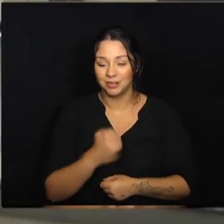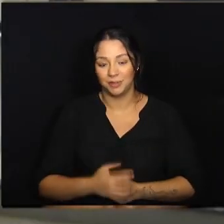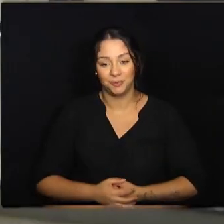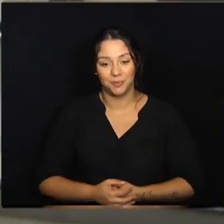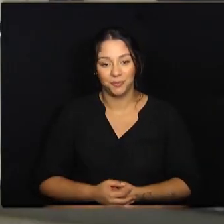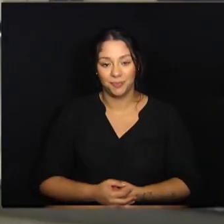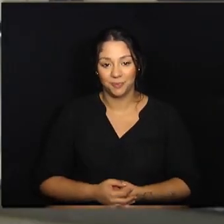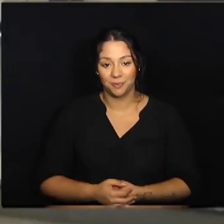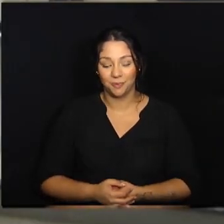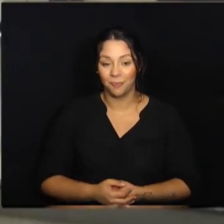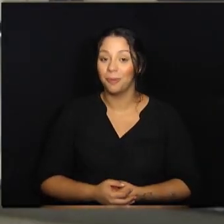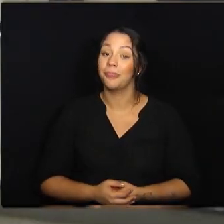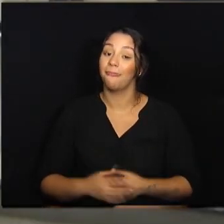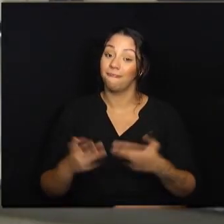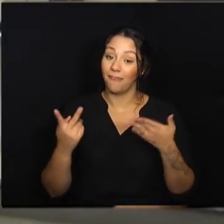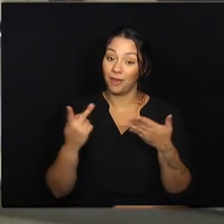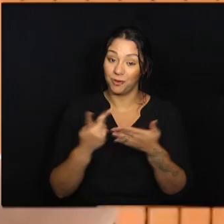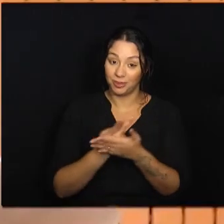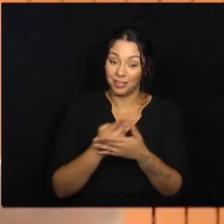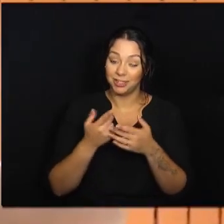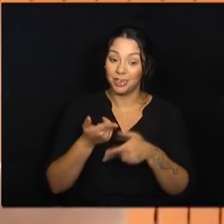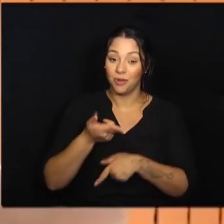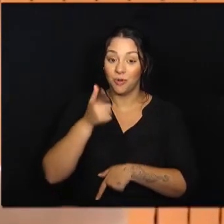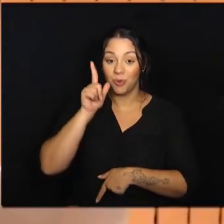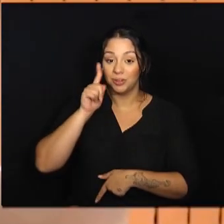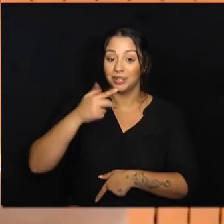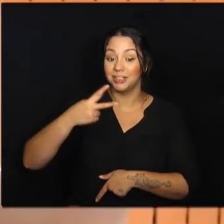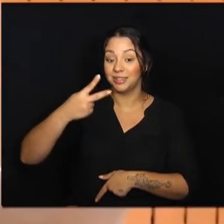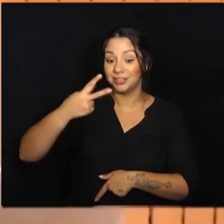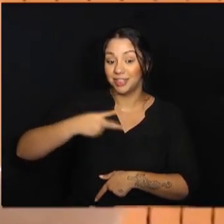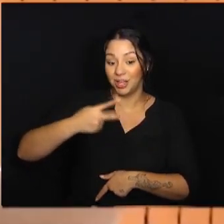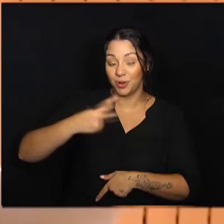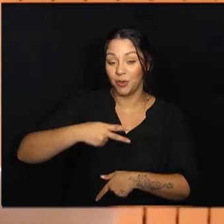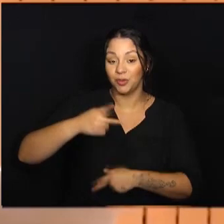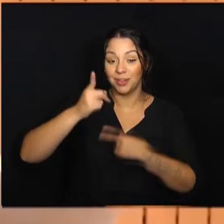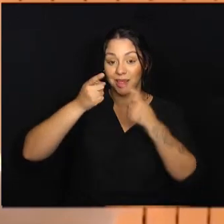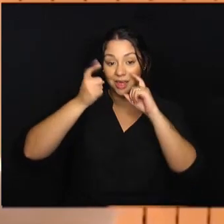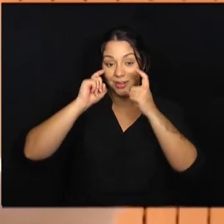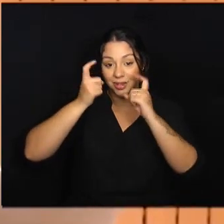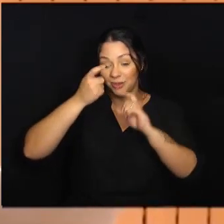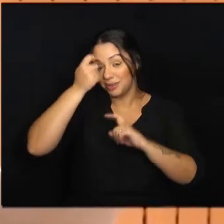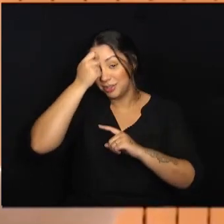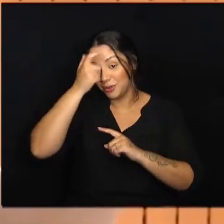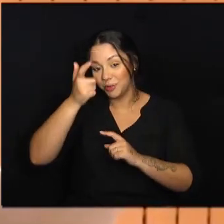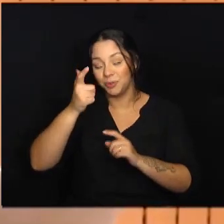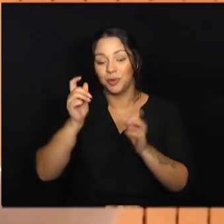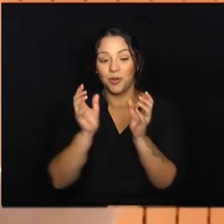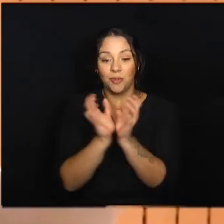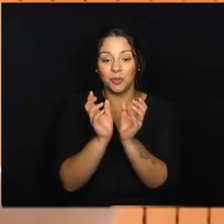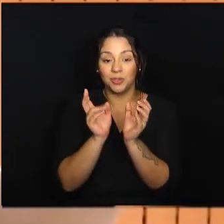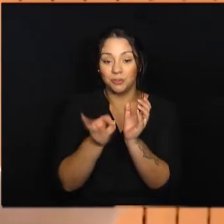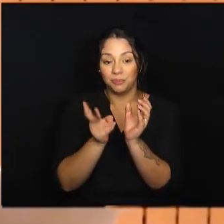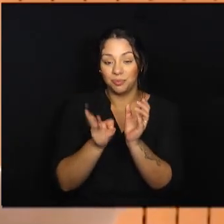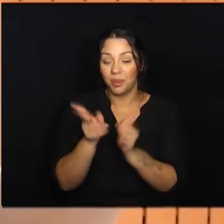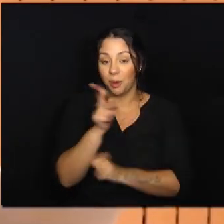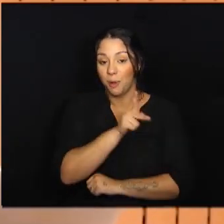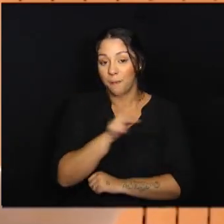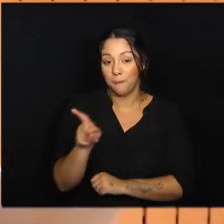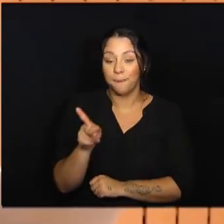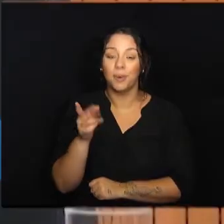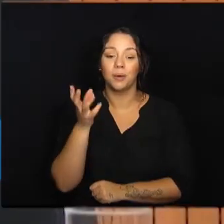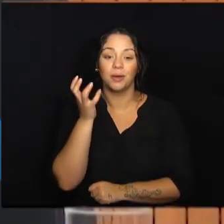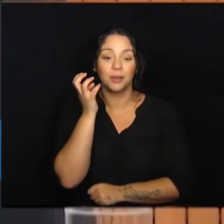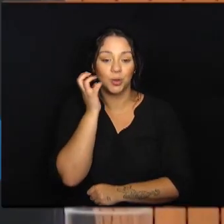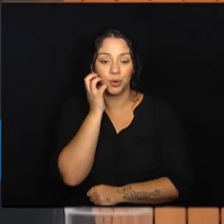Foi realizada a segunda reunião ordinária da Comissão Permanente de Cultura, presidida pelo vereador Igor